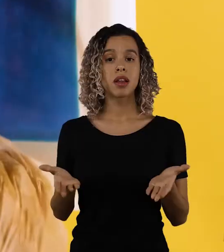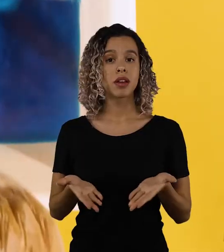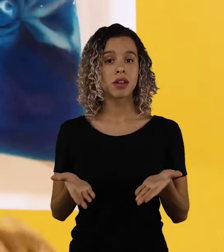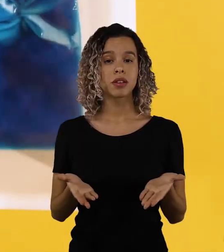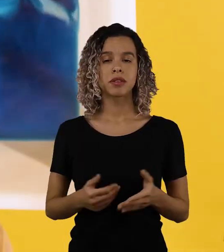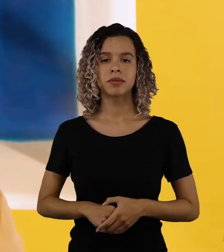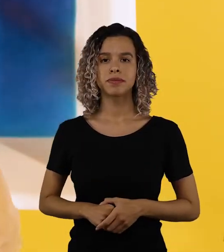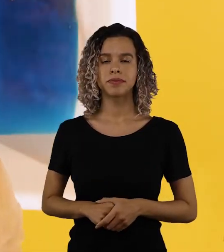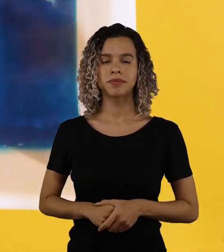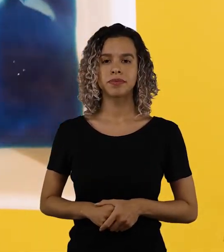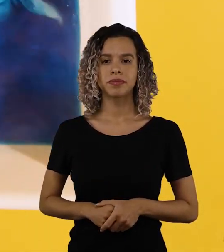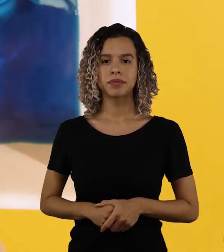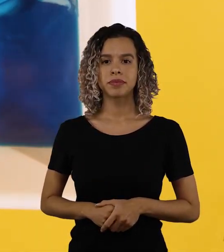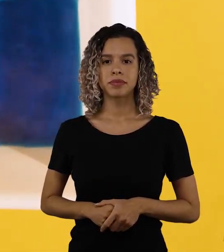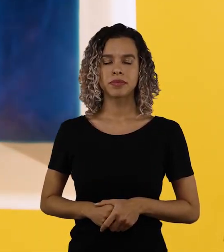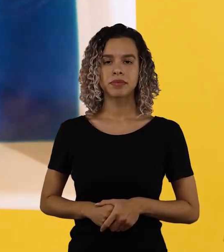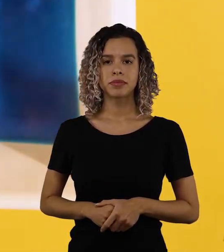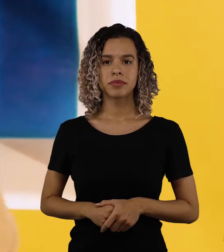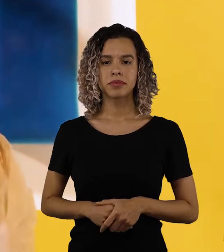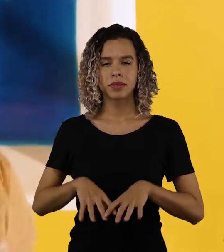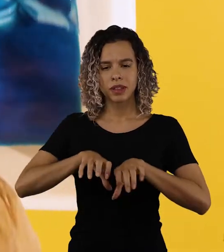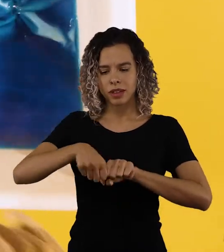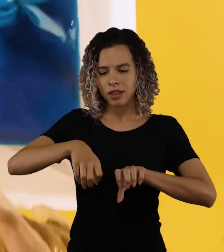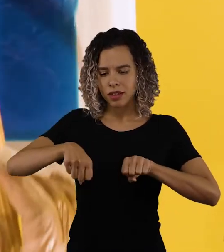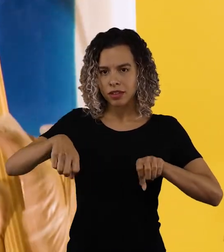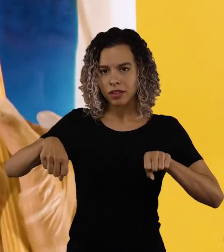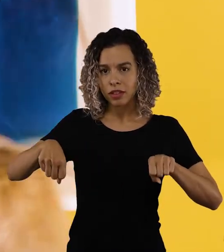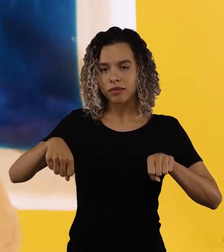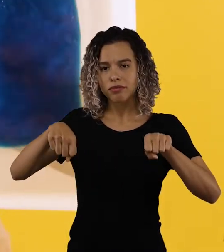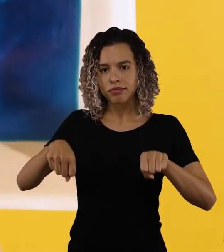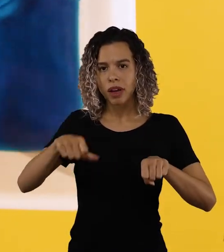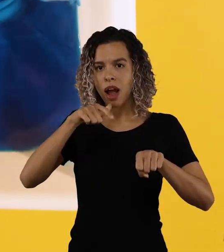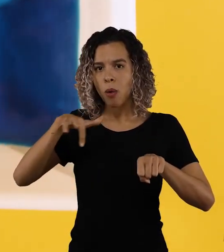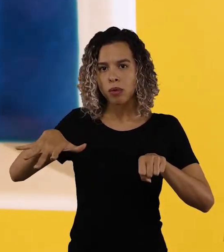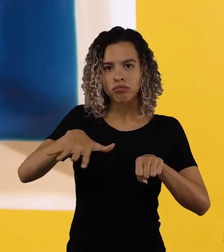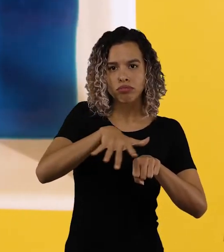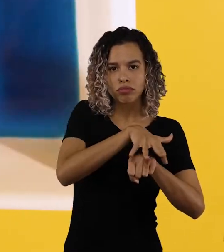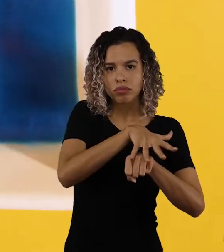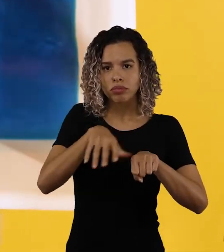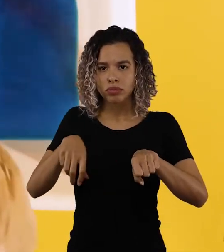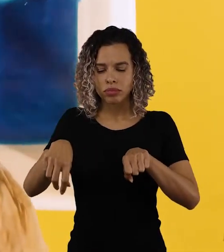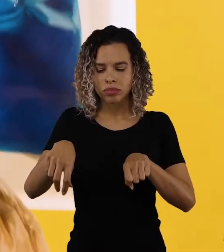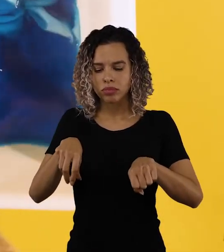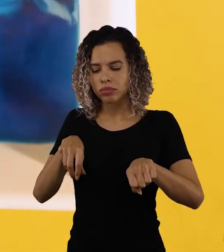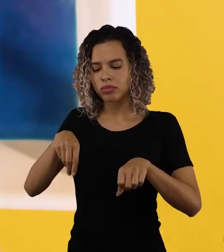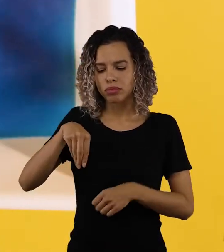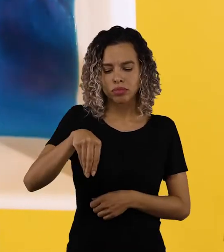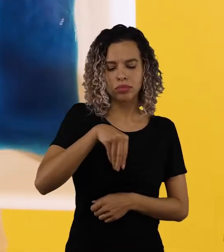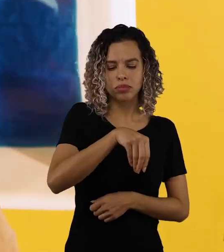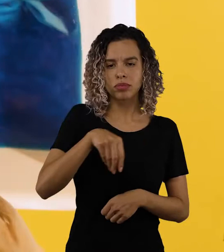Nesse momento, a gente vai manter o tecido imerso na água e